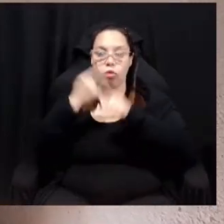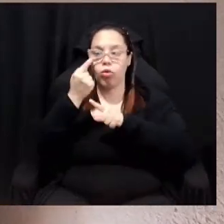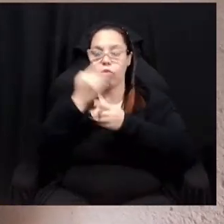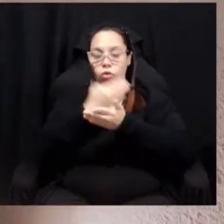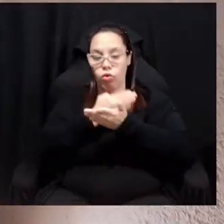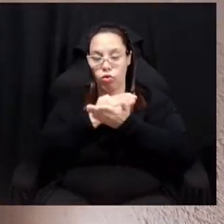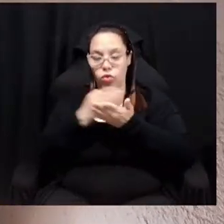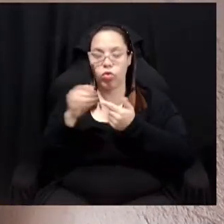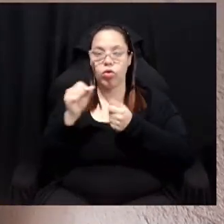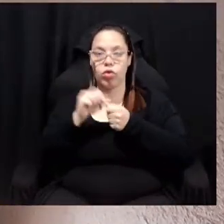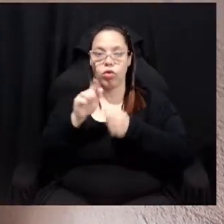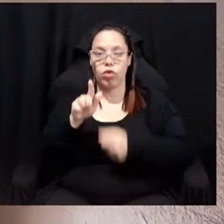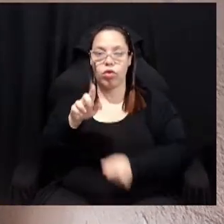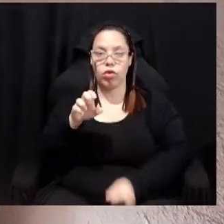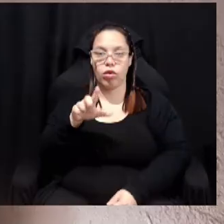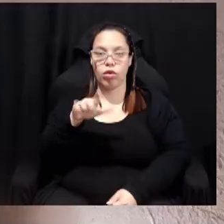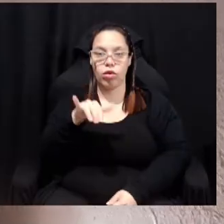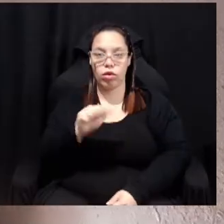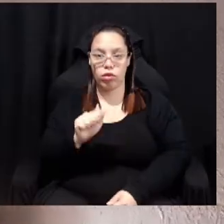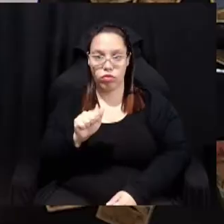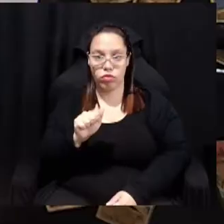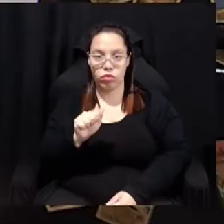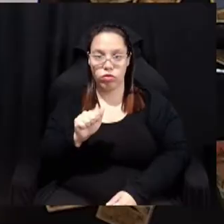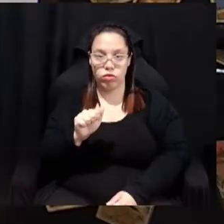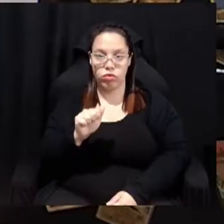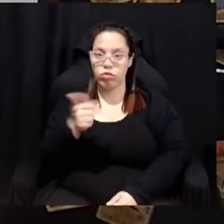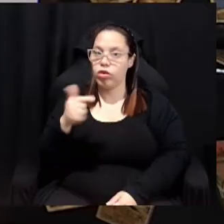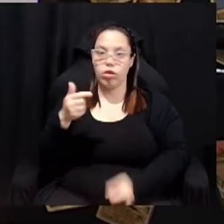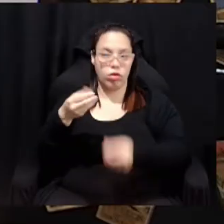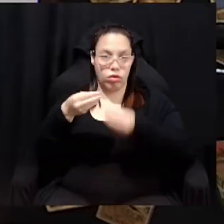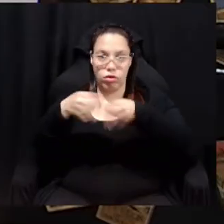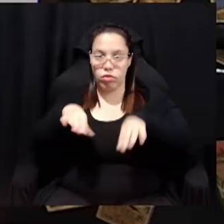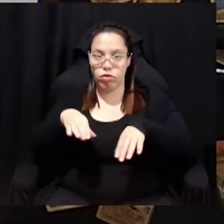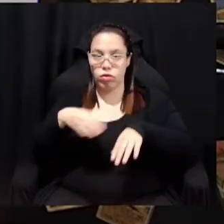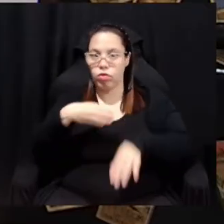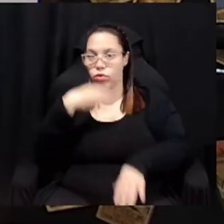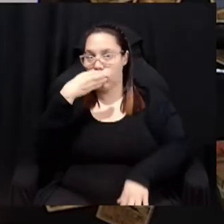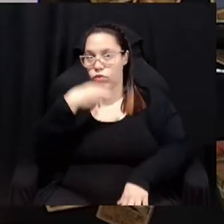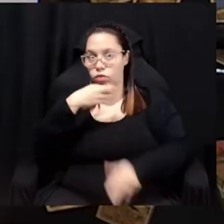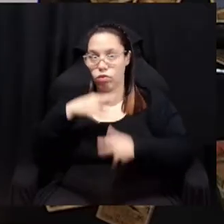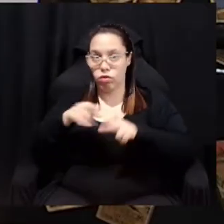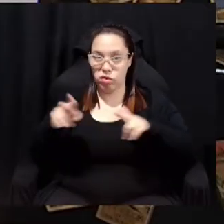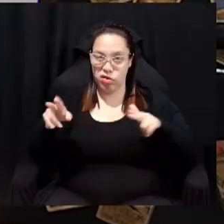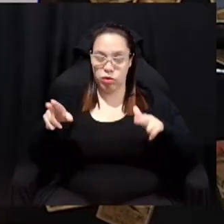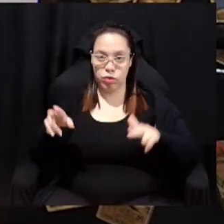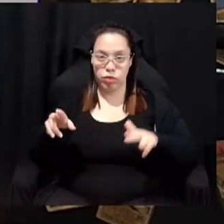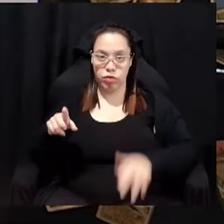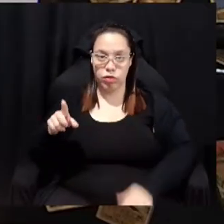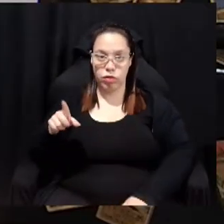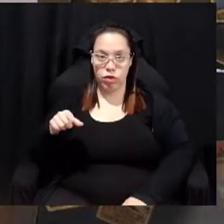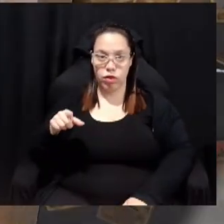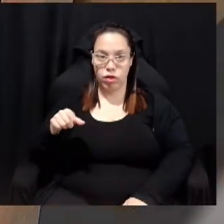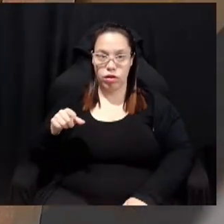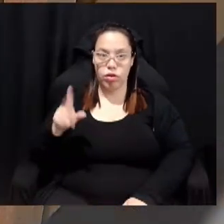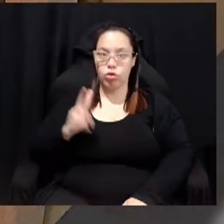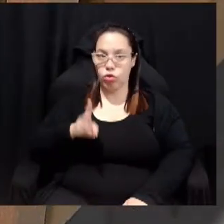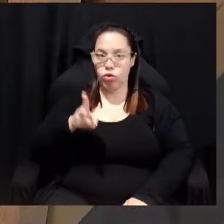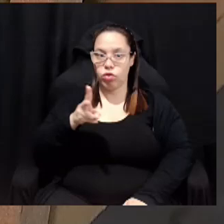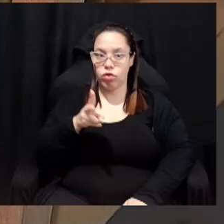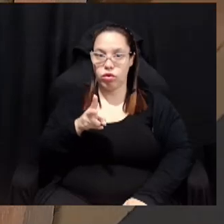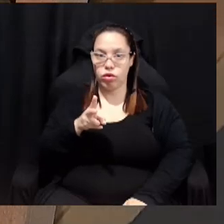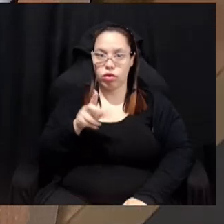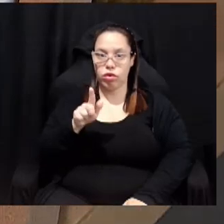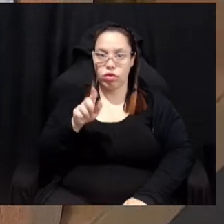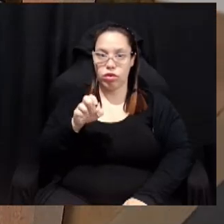as geleias com o intuito de não desperdiçar essa fruta, porque geleia é um método de conservação, tanto as geleias quanto